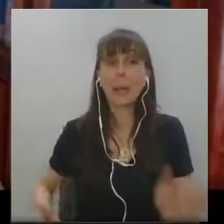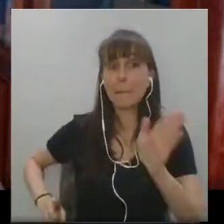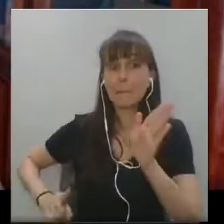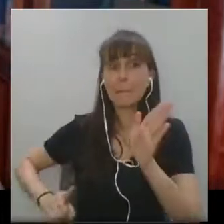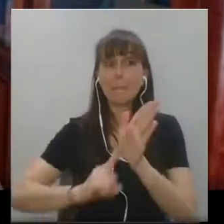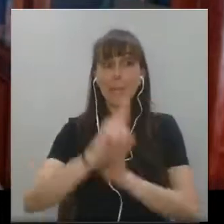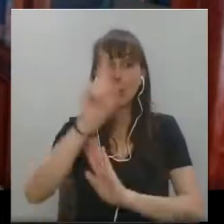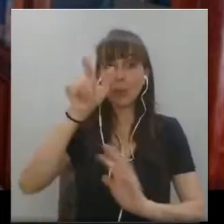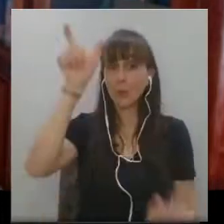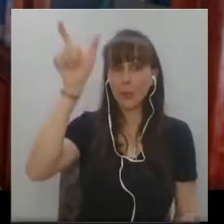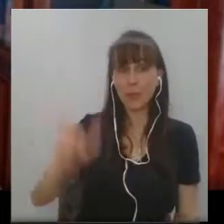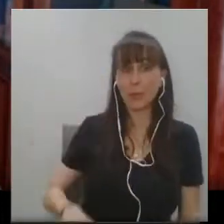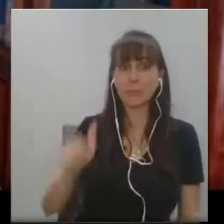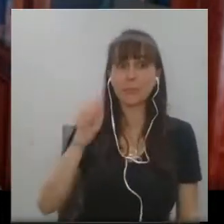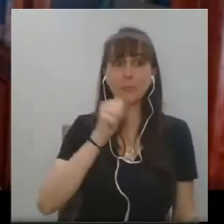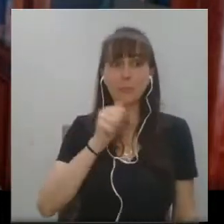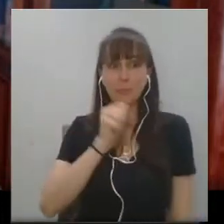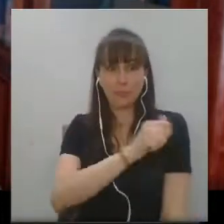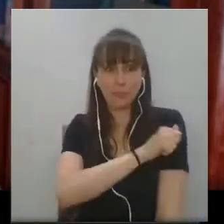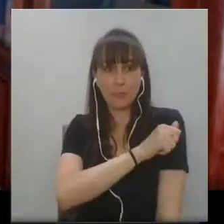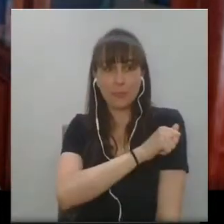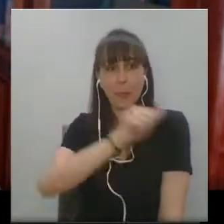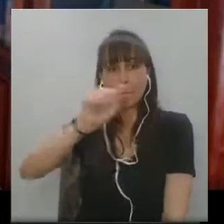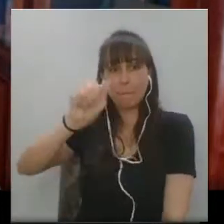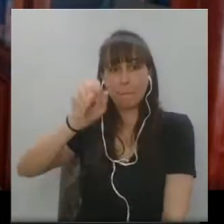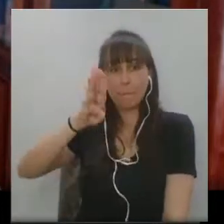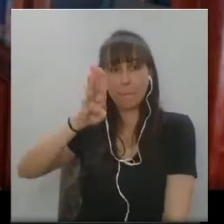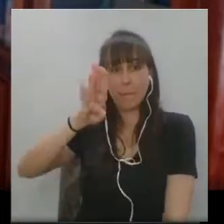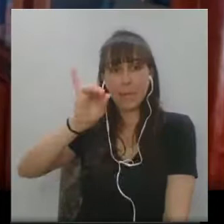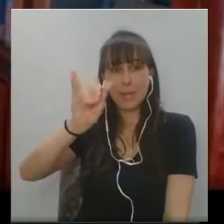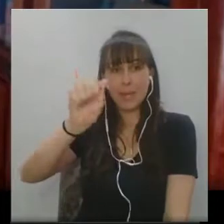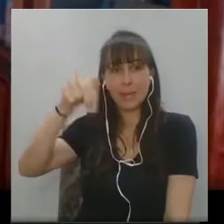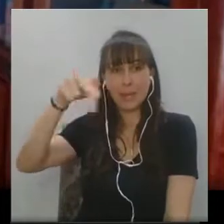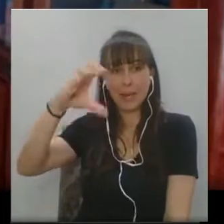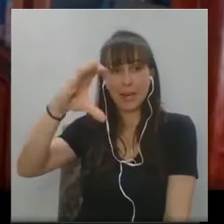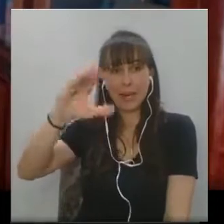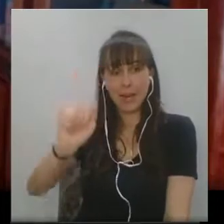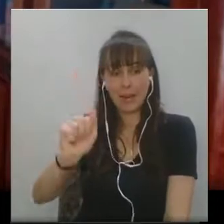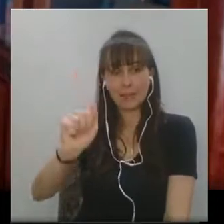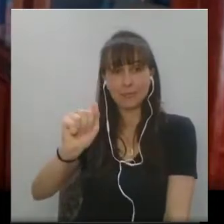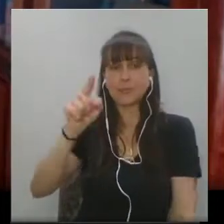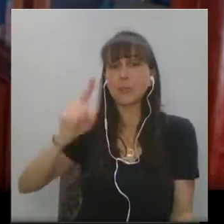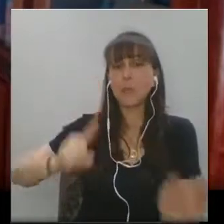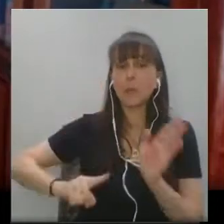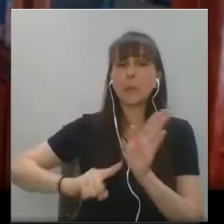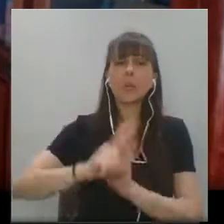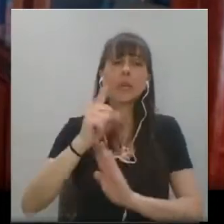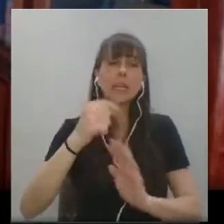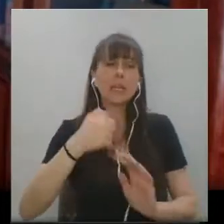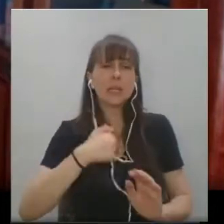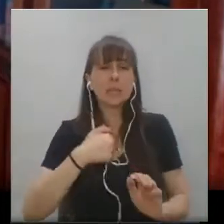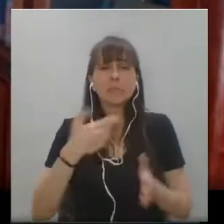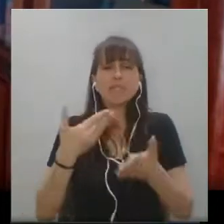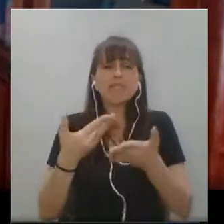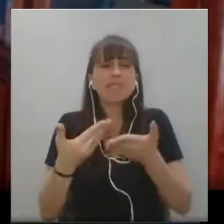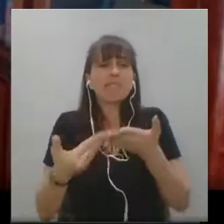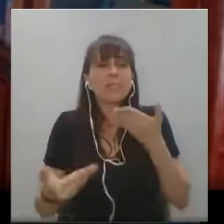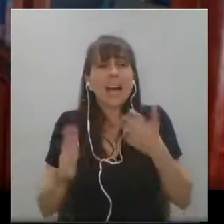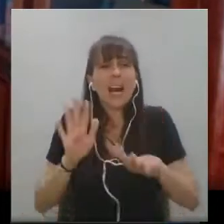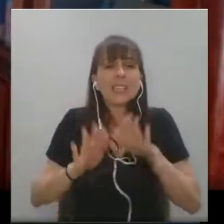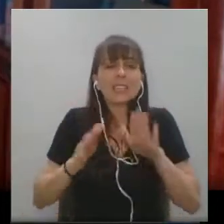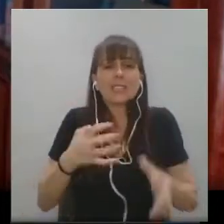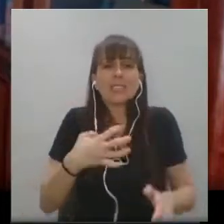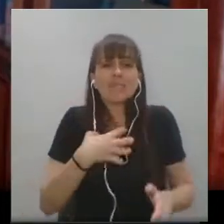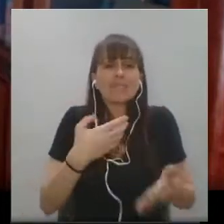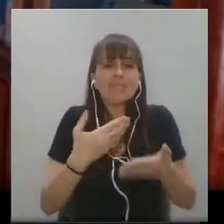estudante Bianca de Araújo, em que ela pergunta: eu me perco com certos livros, porque